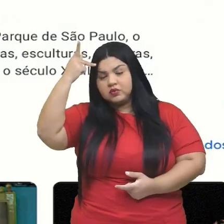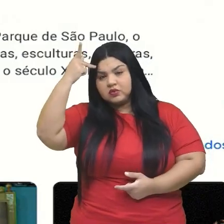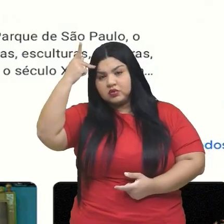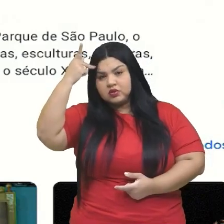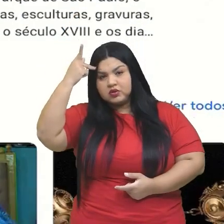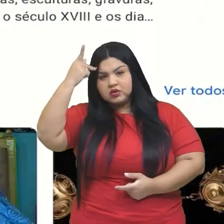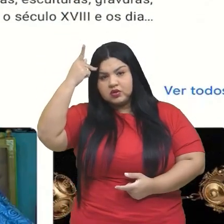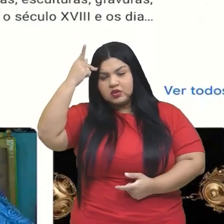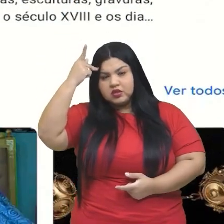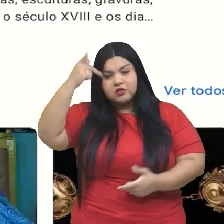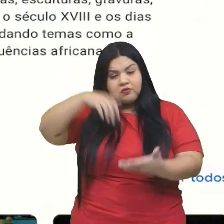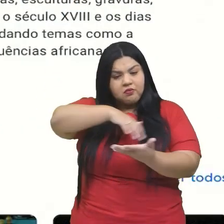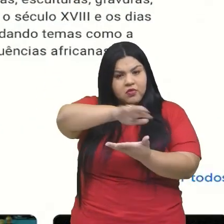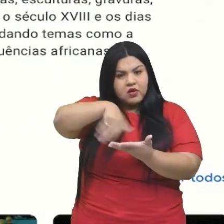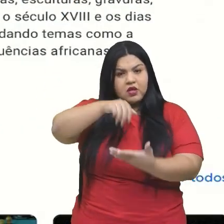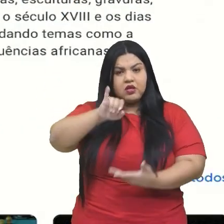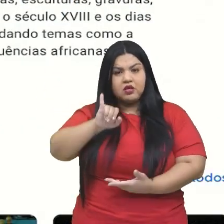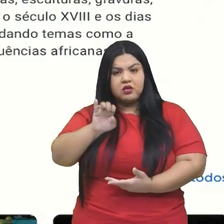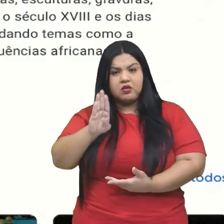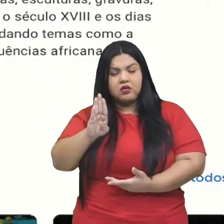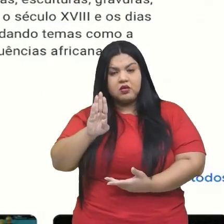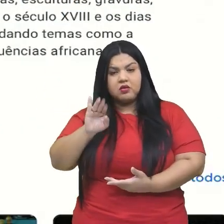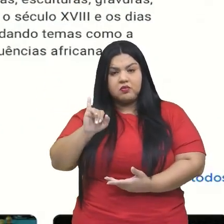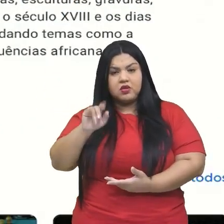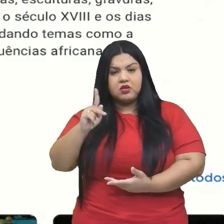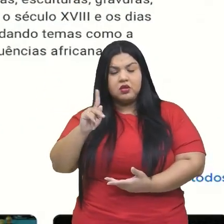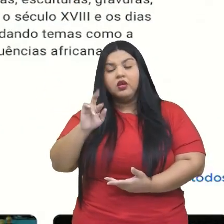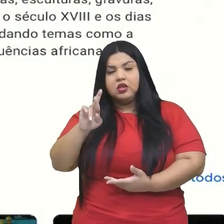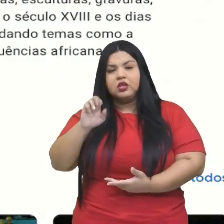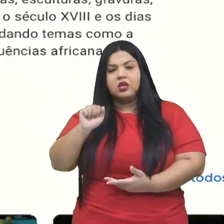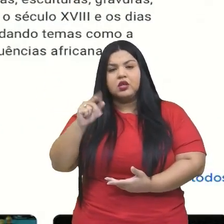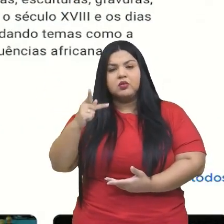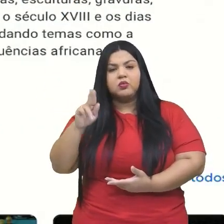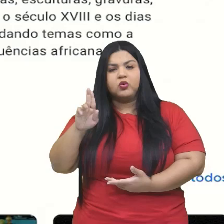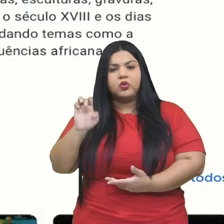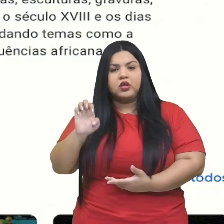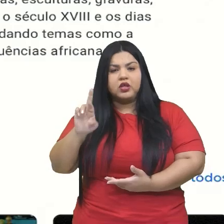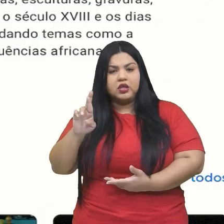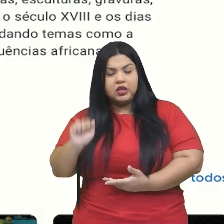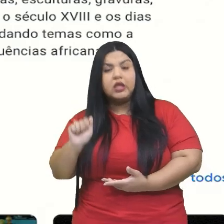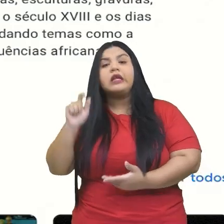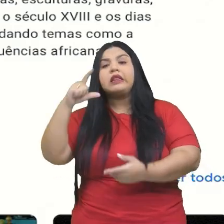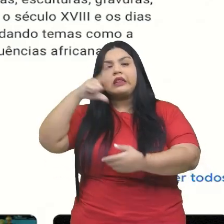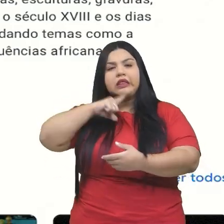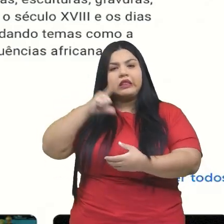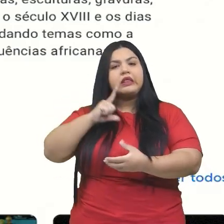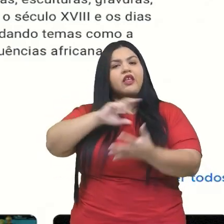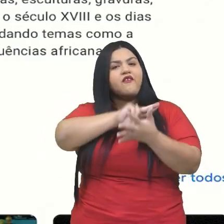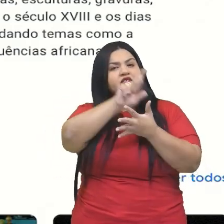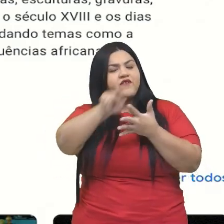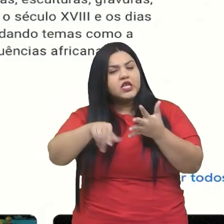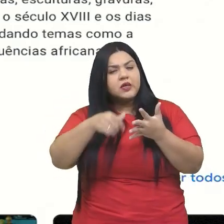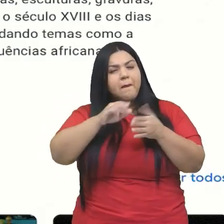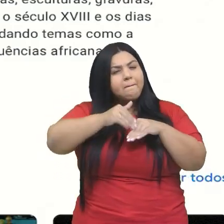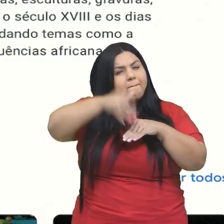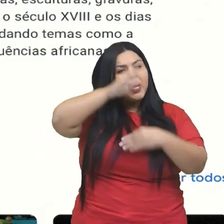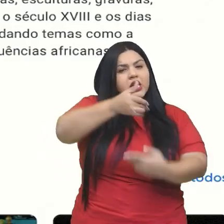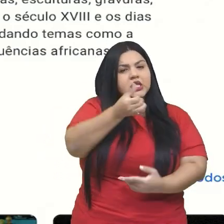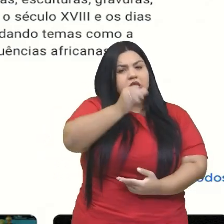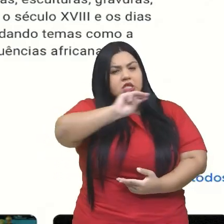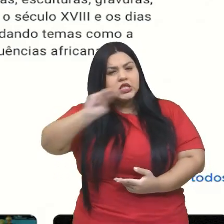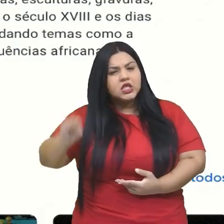Parque Ibirapuera, e ele traz, né, dentre o seu acervo, mais de 6.000 obras entre